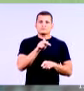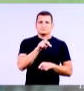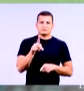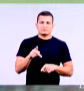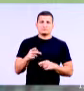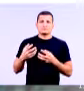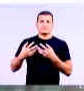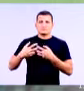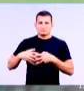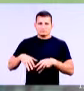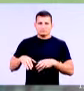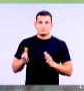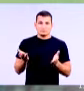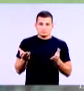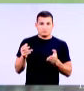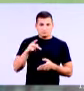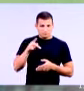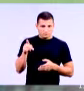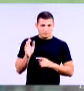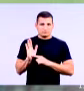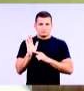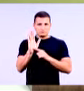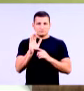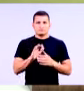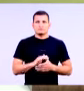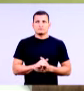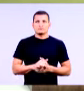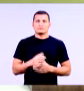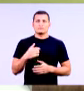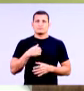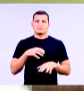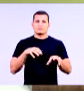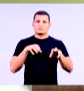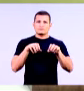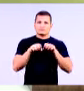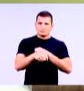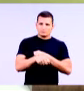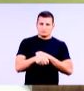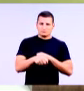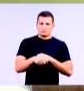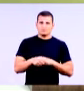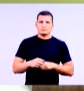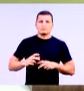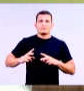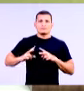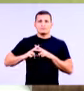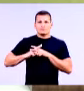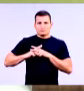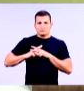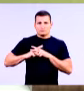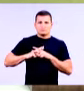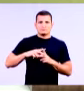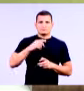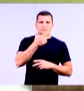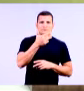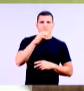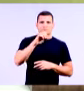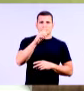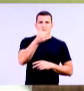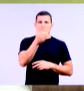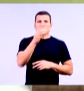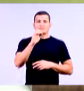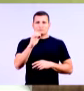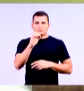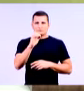professor para se apresentar. Eu sou graduado pela Universidade Federal daqui de Rondônia, na turma de 2010.